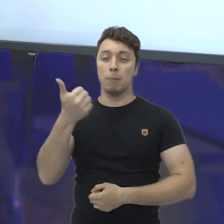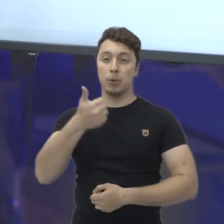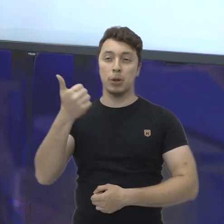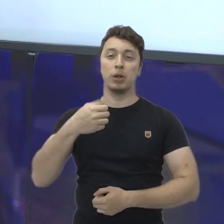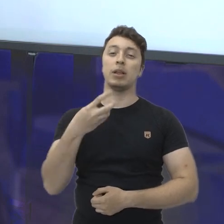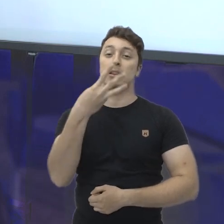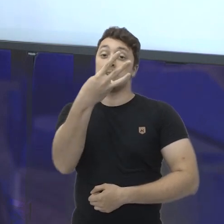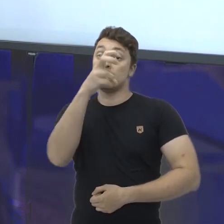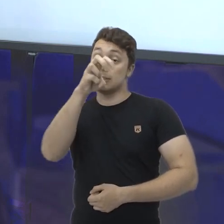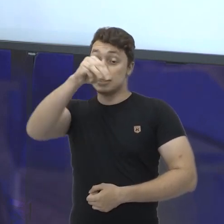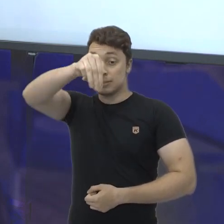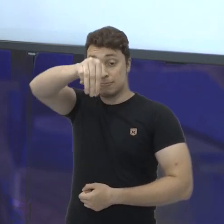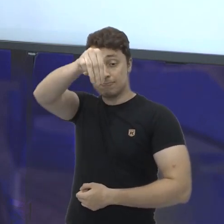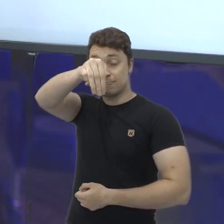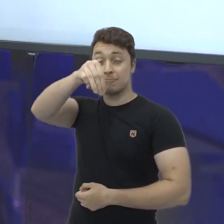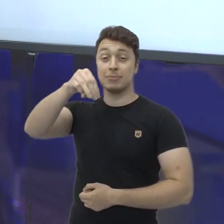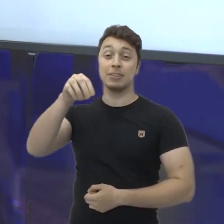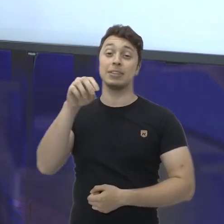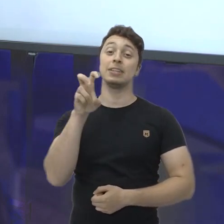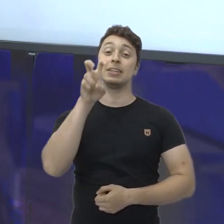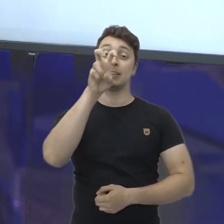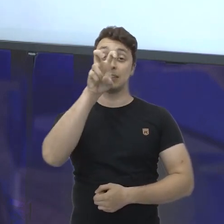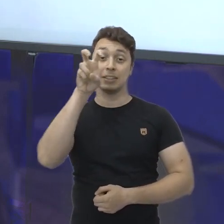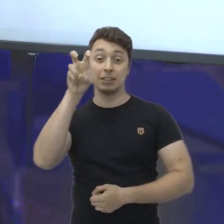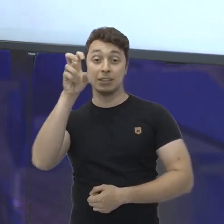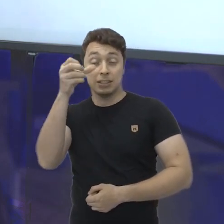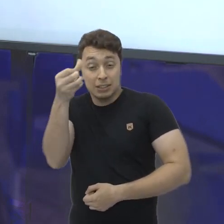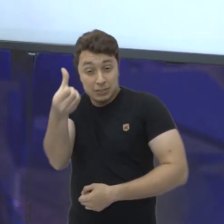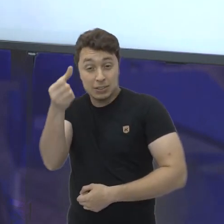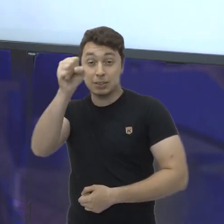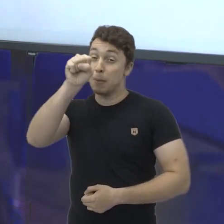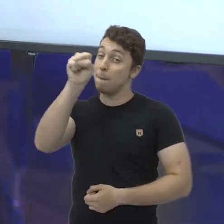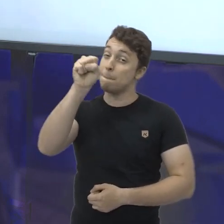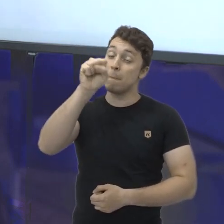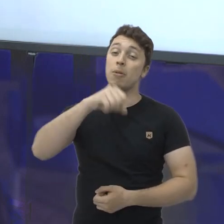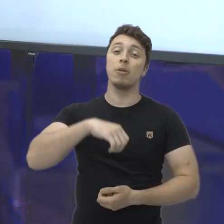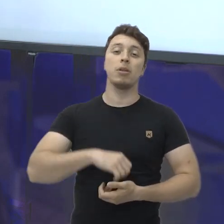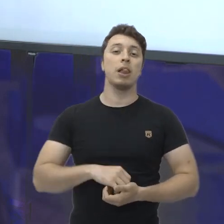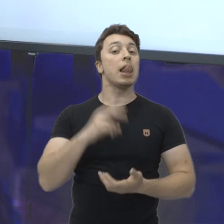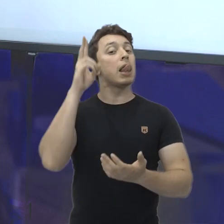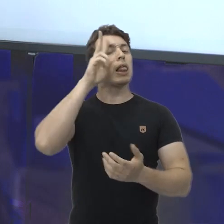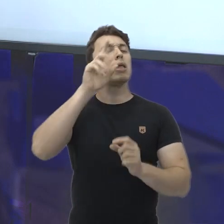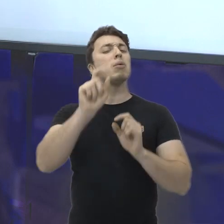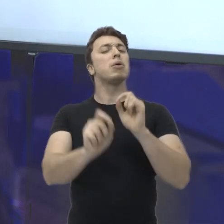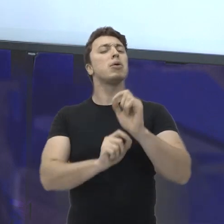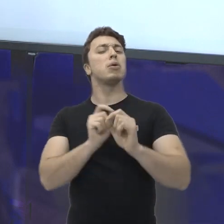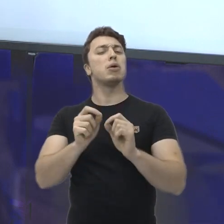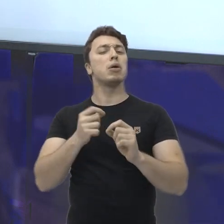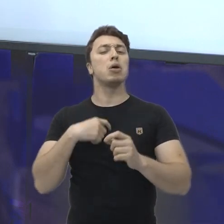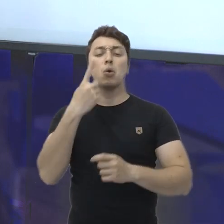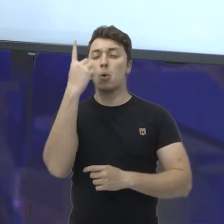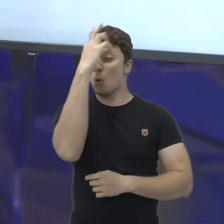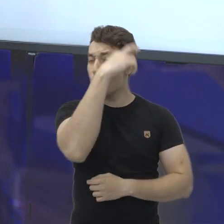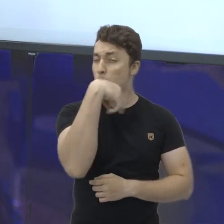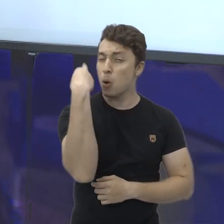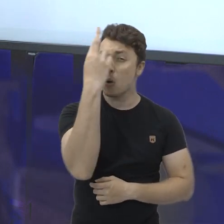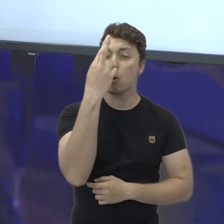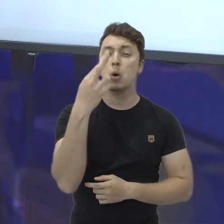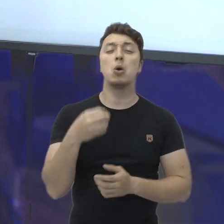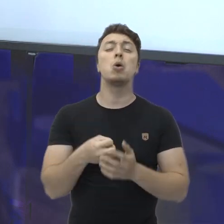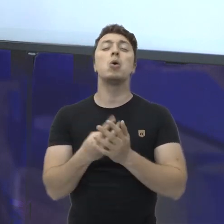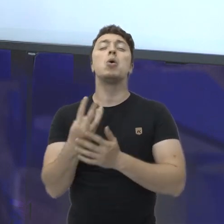em 35 minutos e 56 segundos. Lembrando que 1 hora, ela tem 60